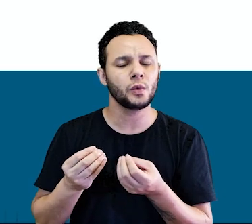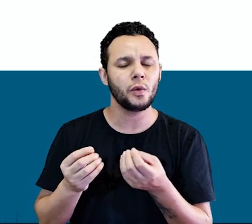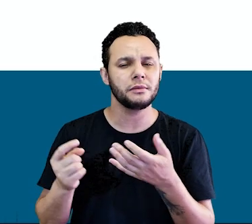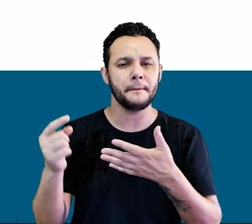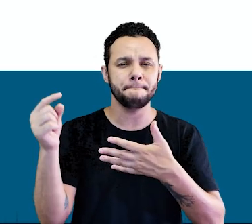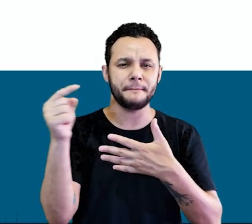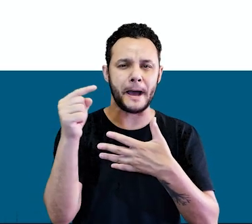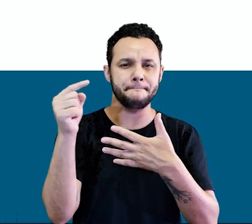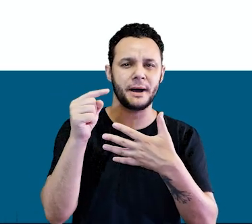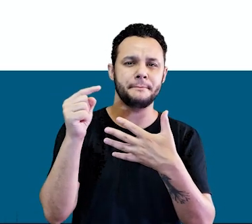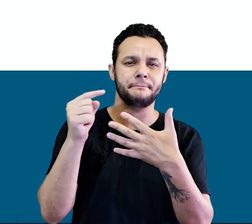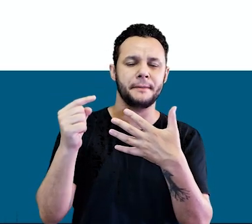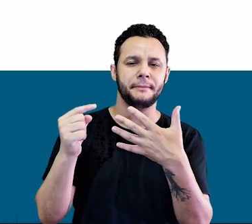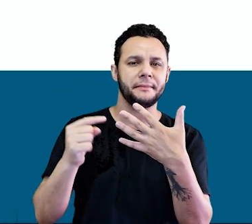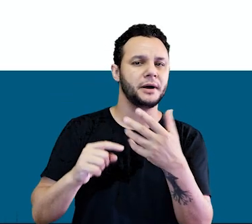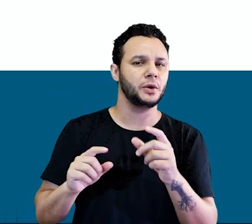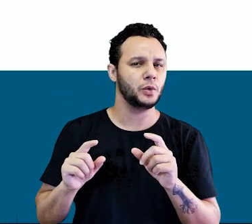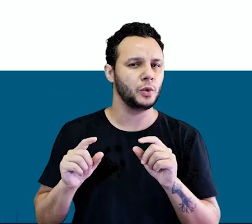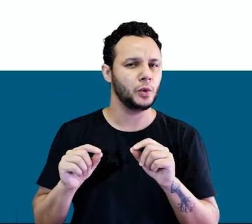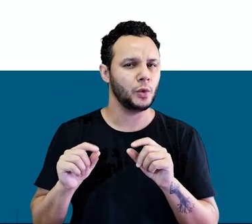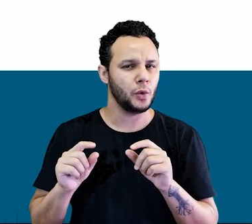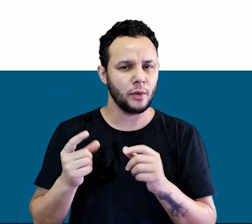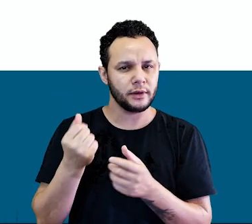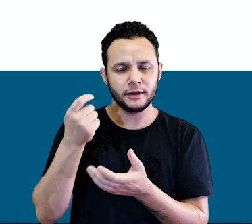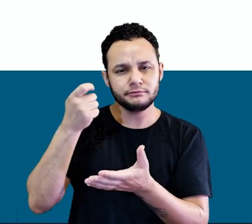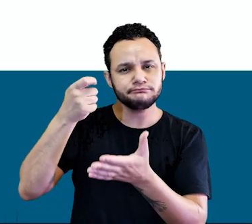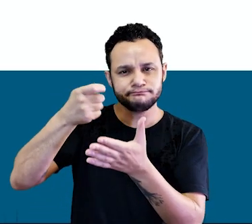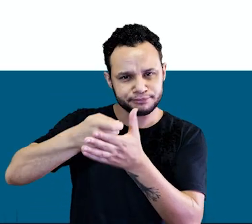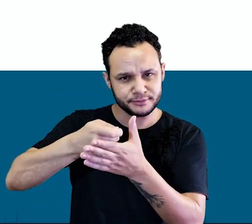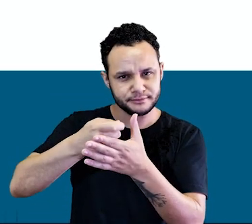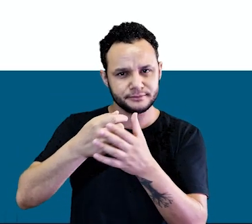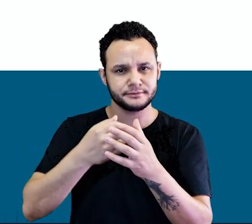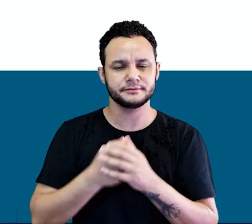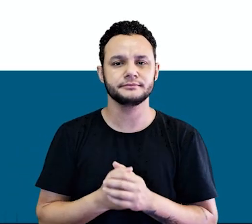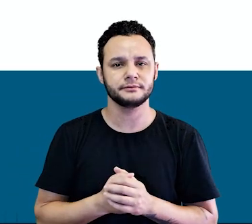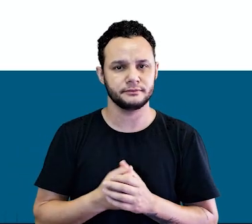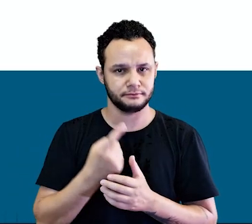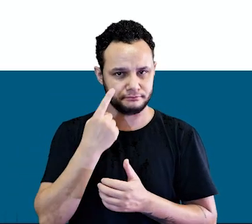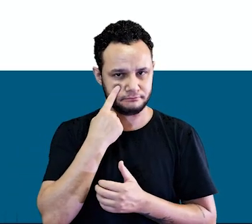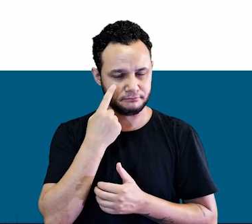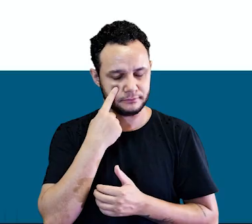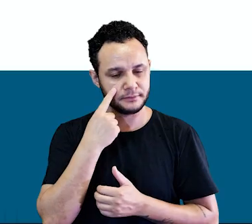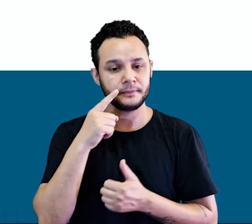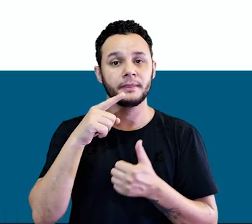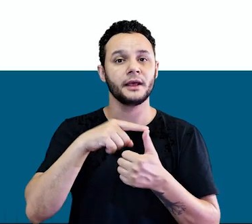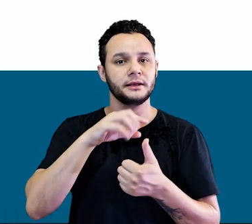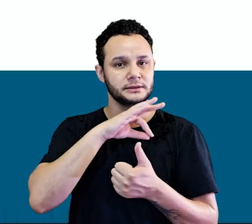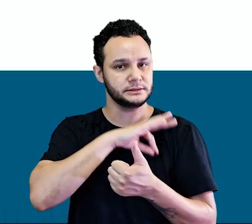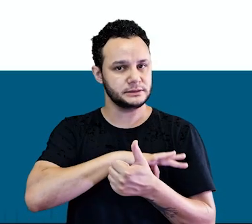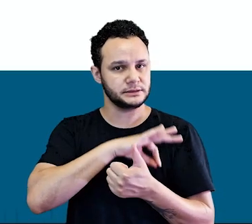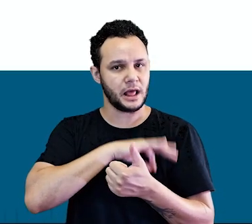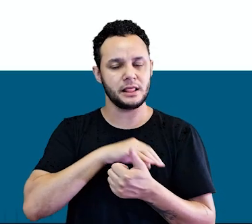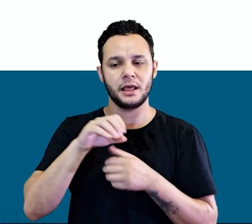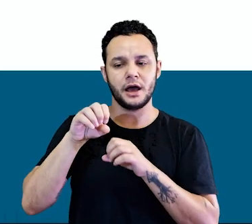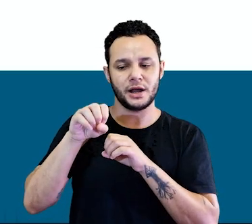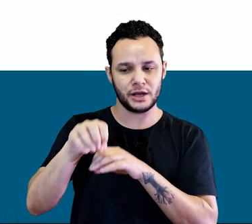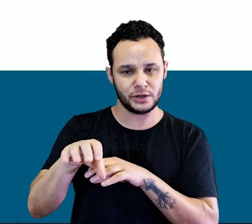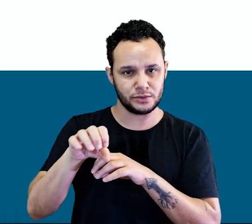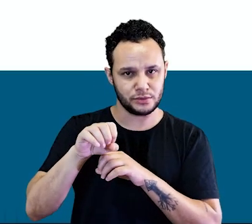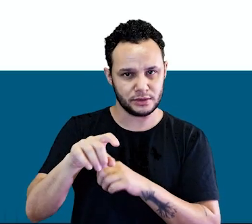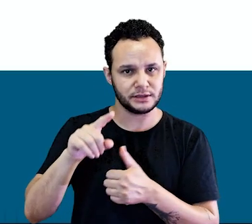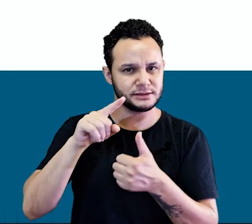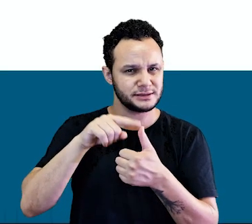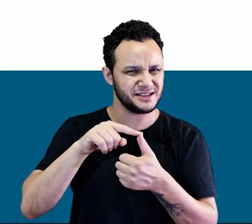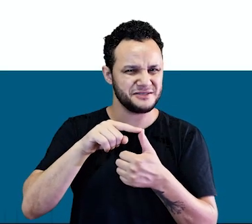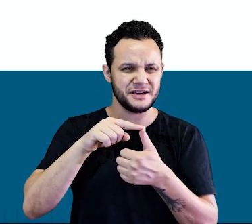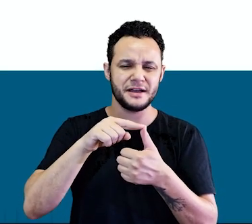formado, né, o que compõe, né, esse valor do FNDE? Né, compõe o salário